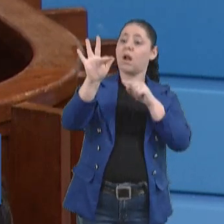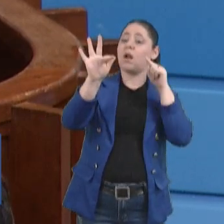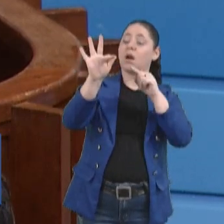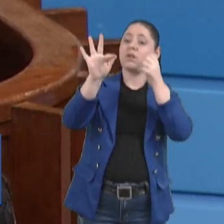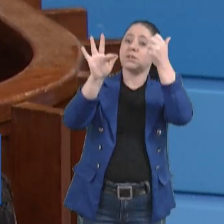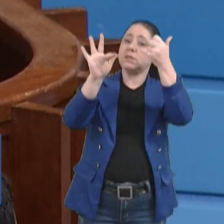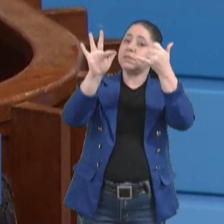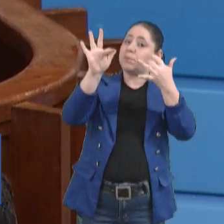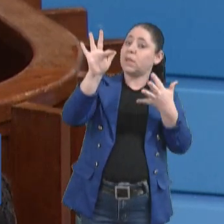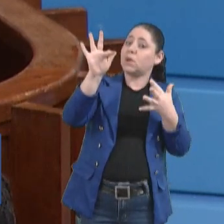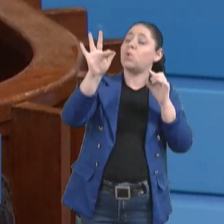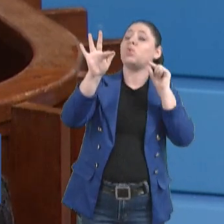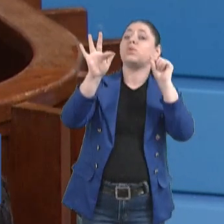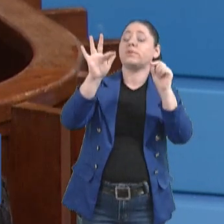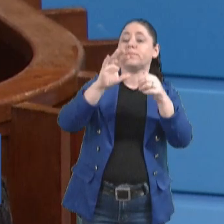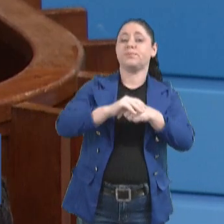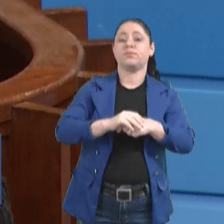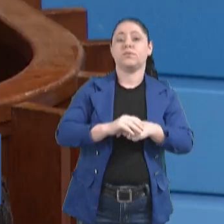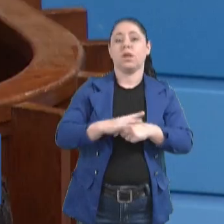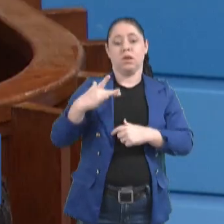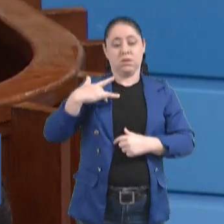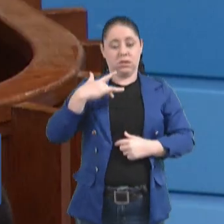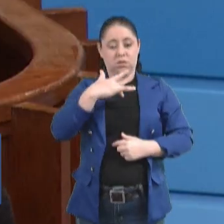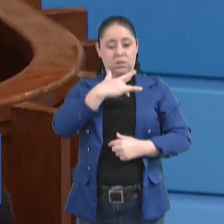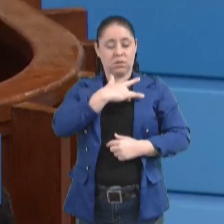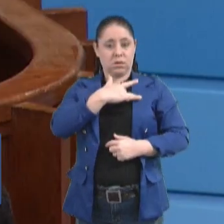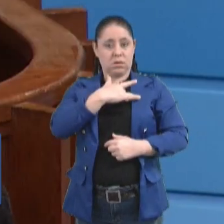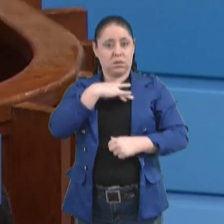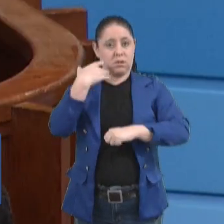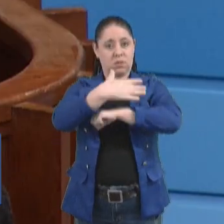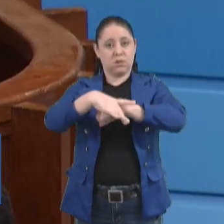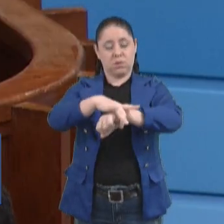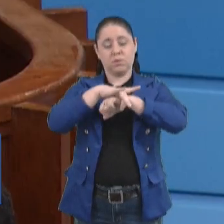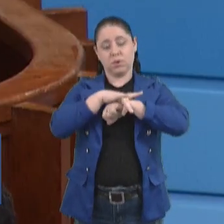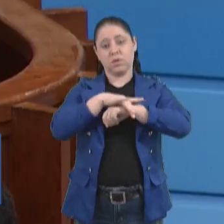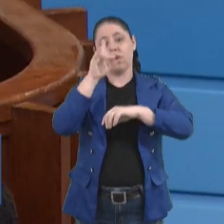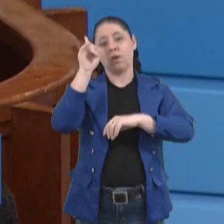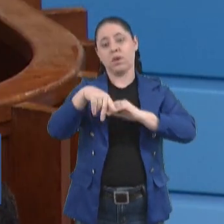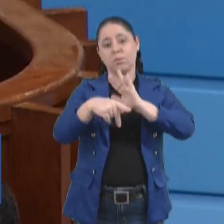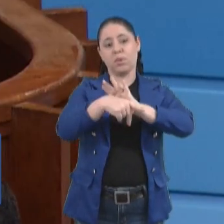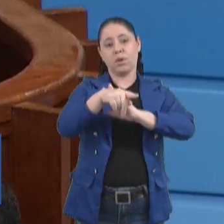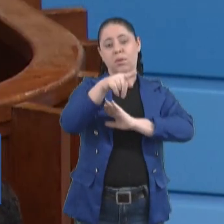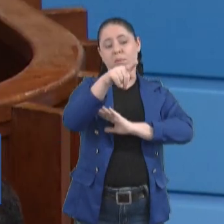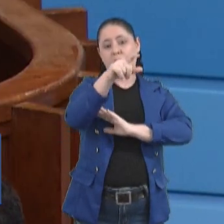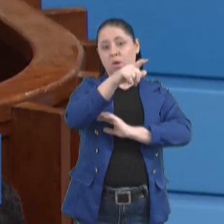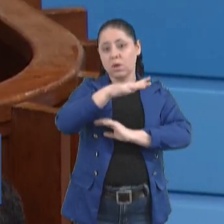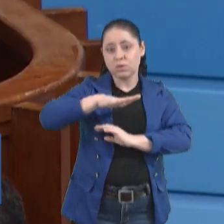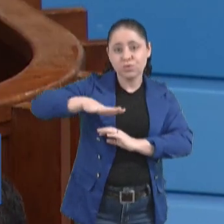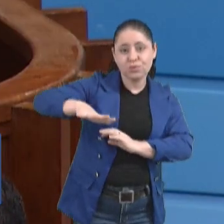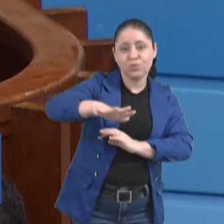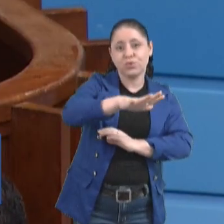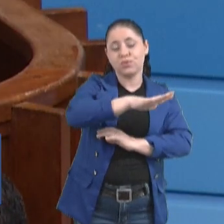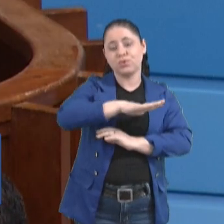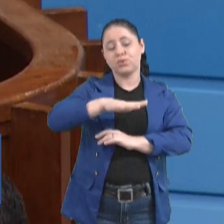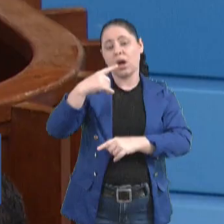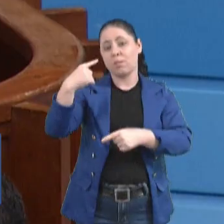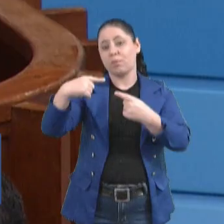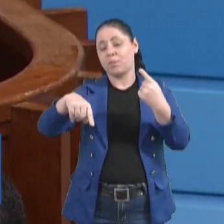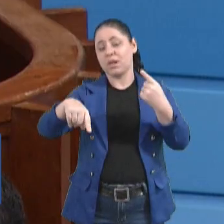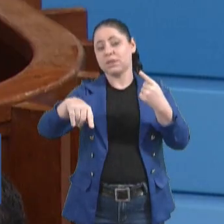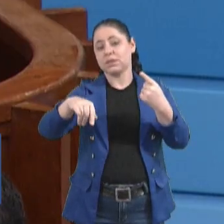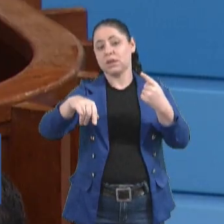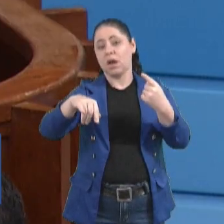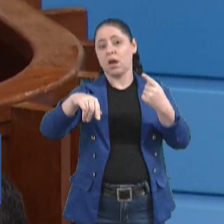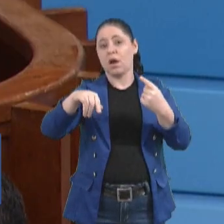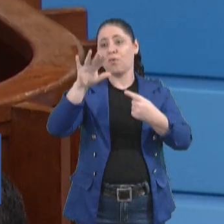Federal diz o seguinte, que em matéria da saúde, da proteção e defesa da saúde, no âmbito da legislação concorrente,